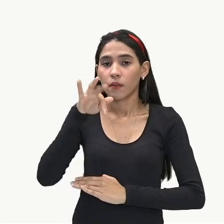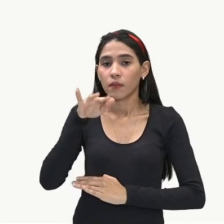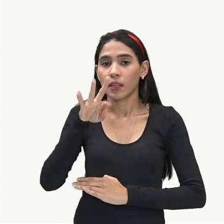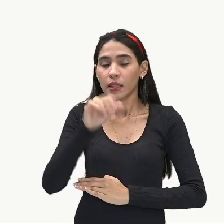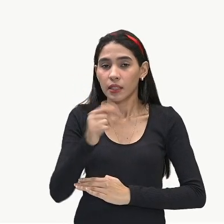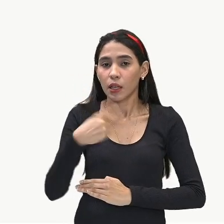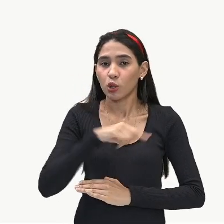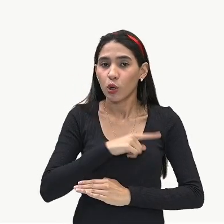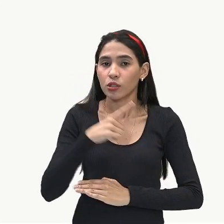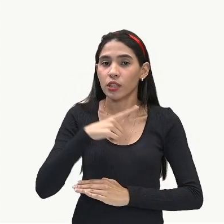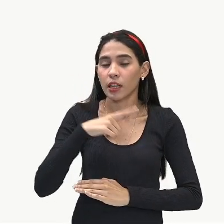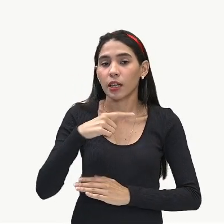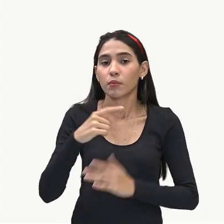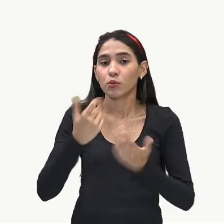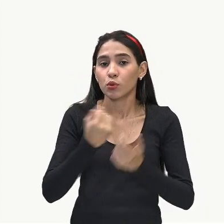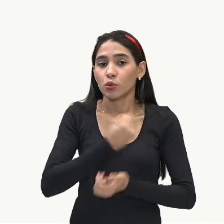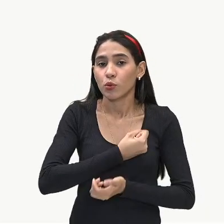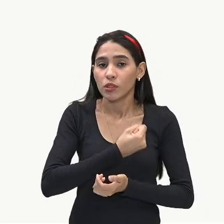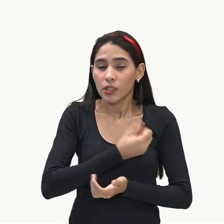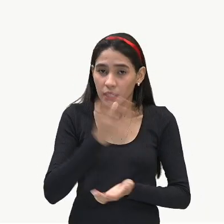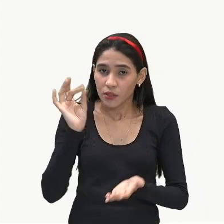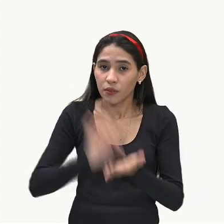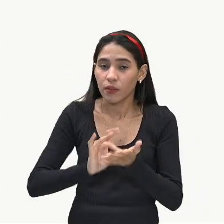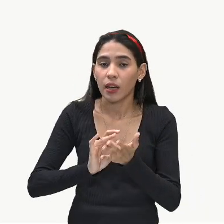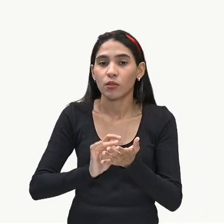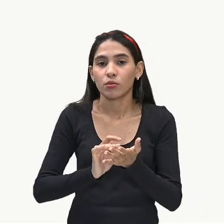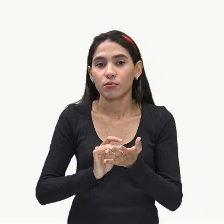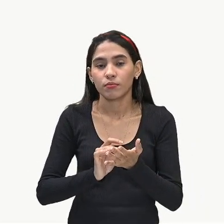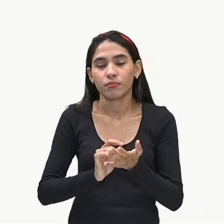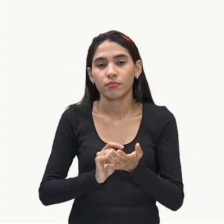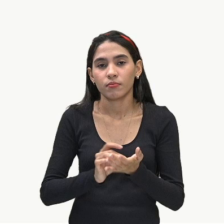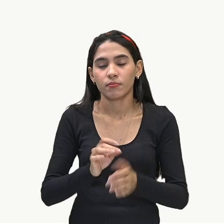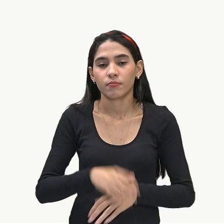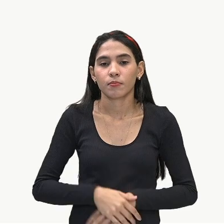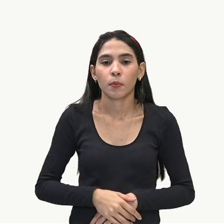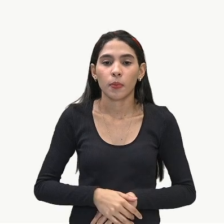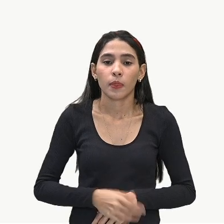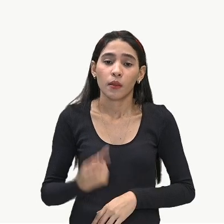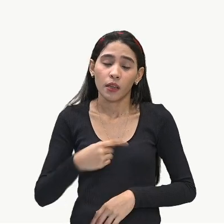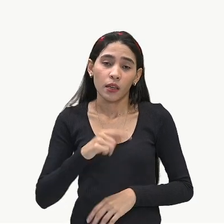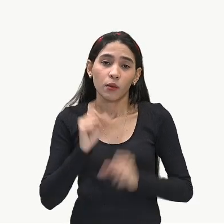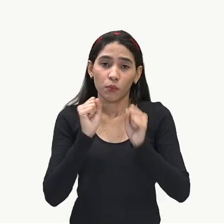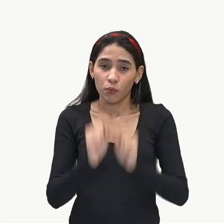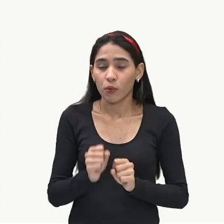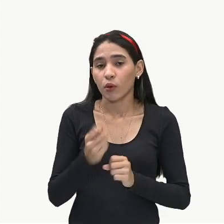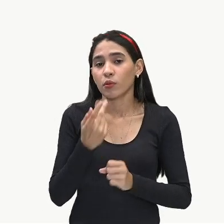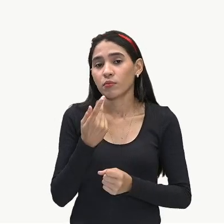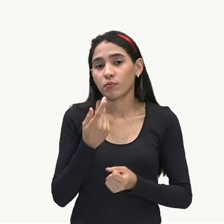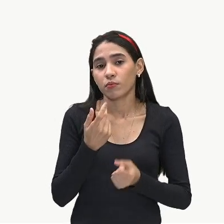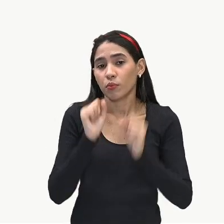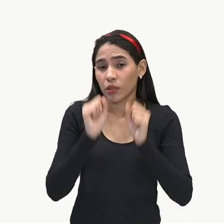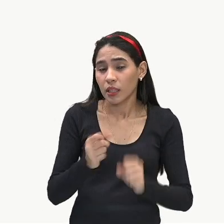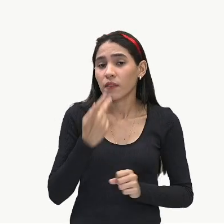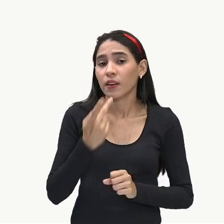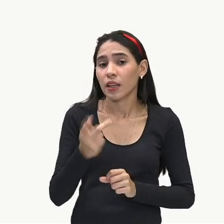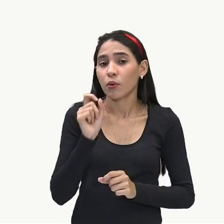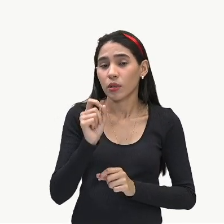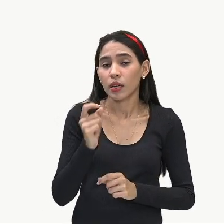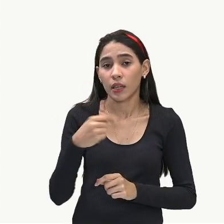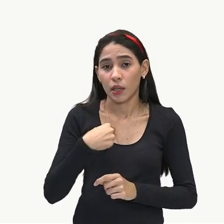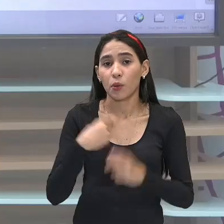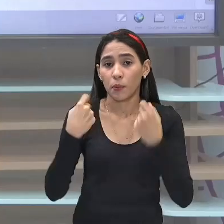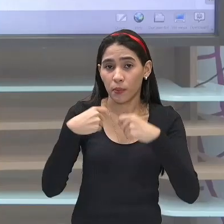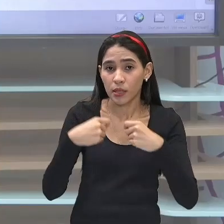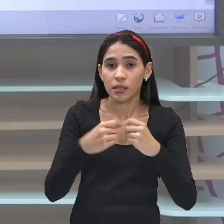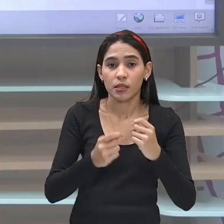teremos uma quantidade fixa de termos. Ok? Eu poderia dizer aqui que eu preciso formar